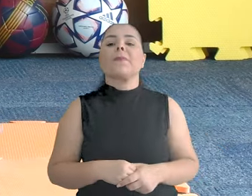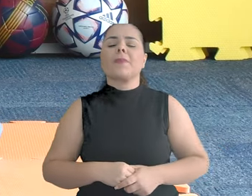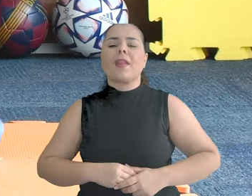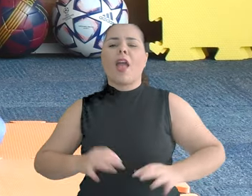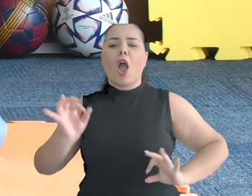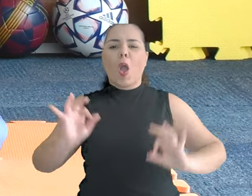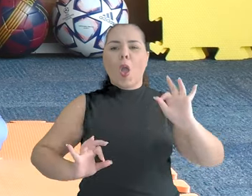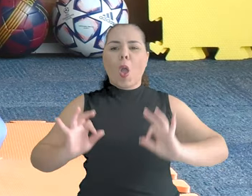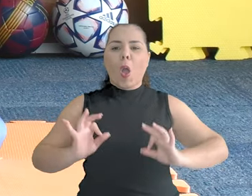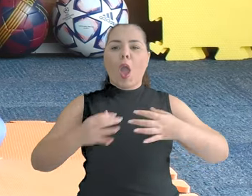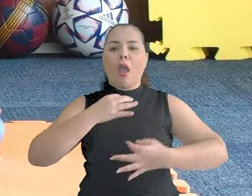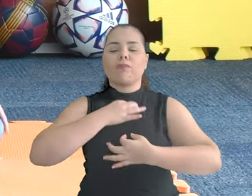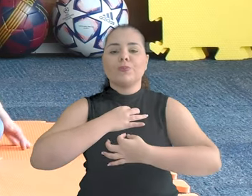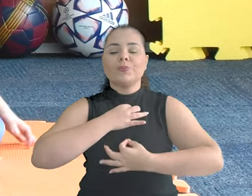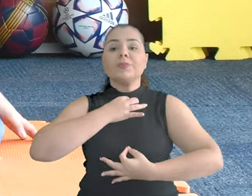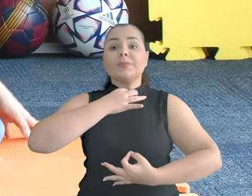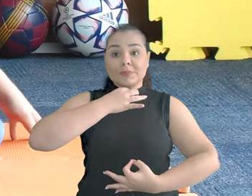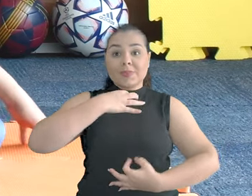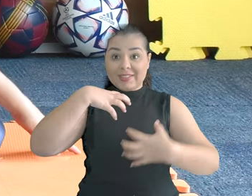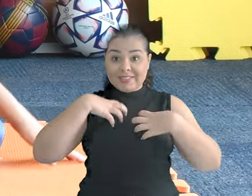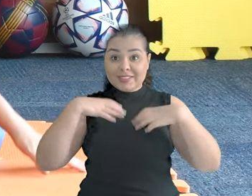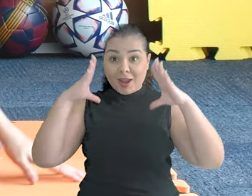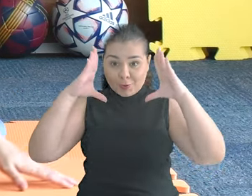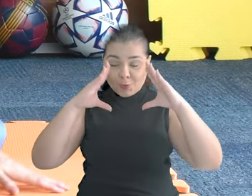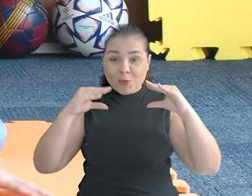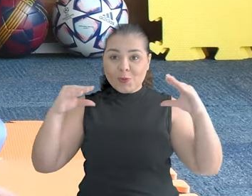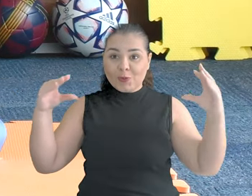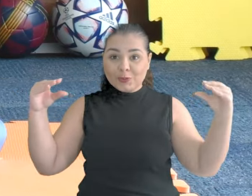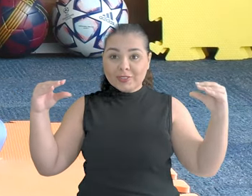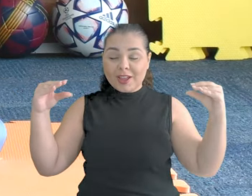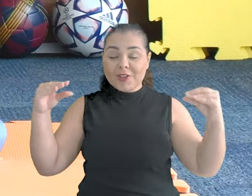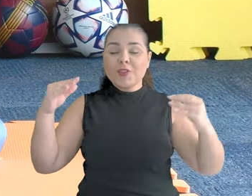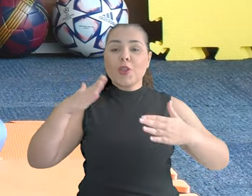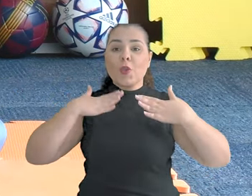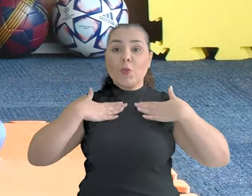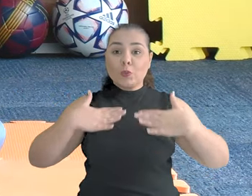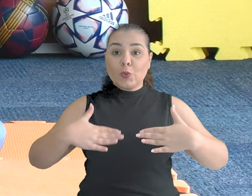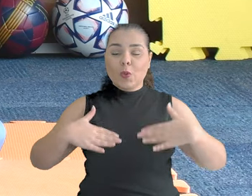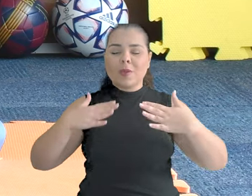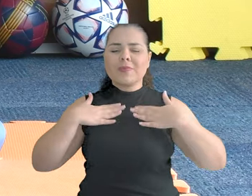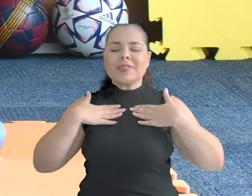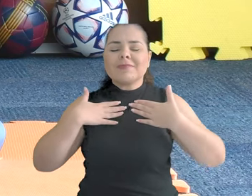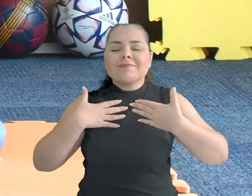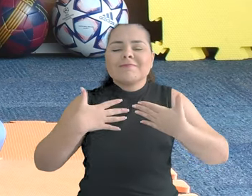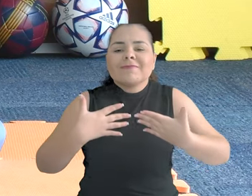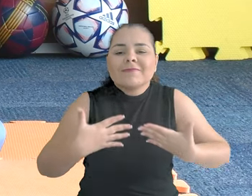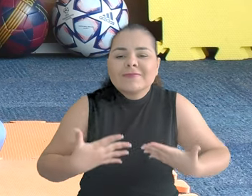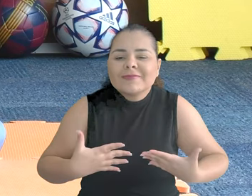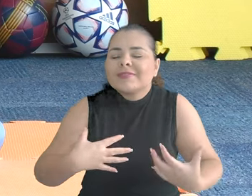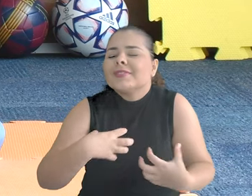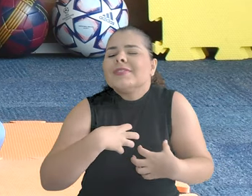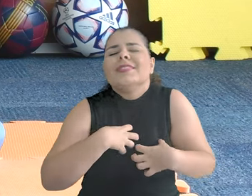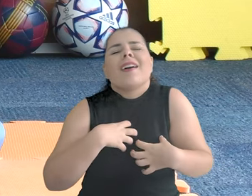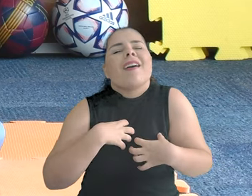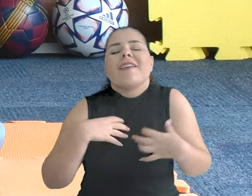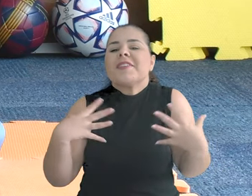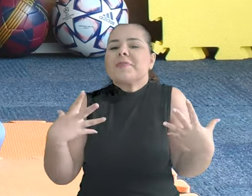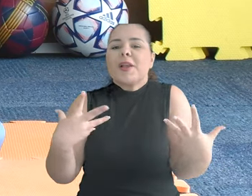Se organiza. Está confortável. Para frente. Ai, que delícia.